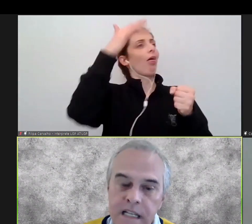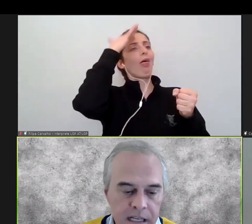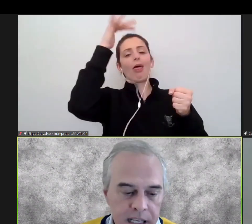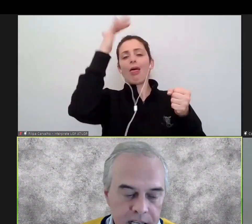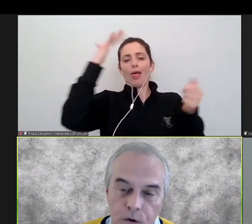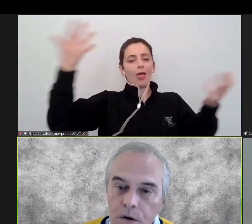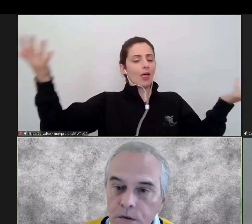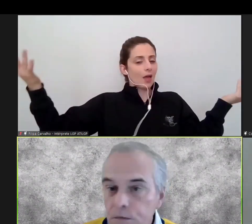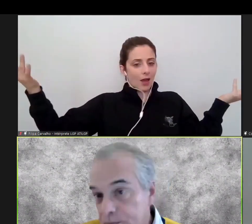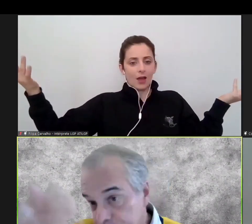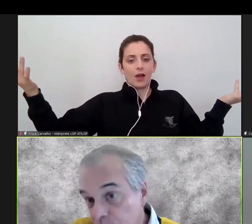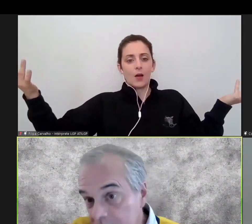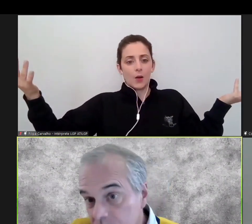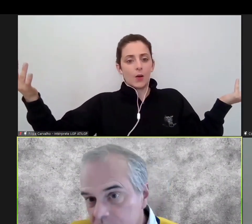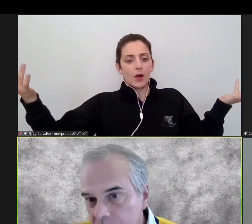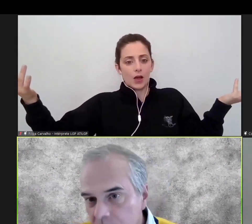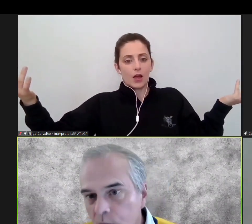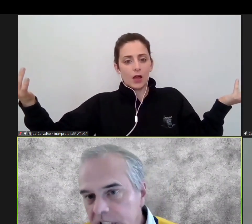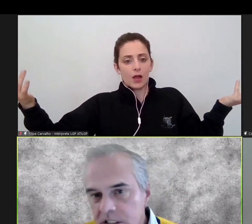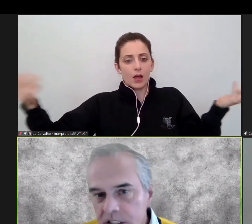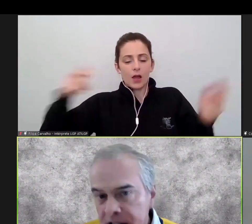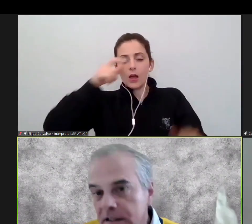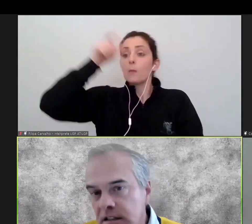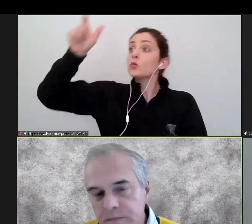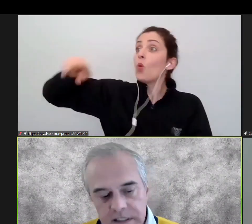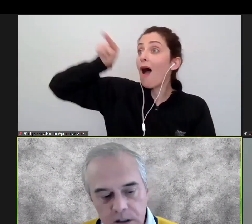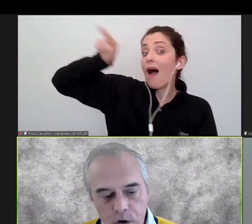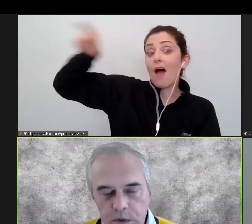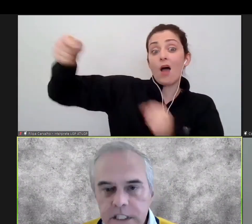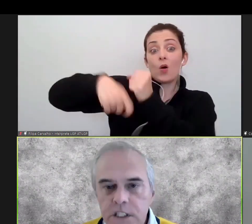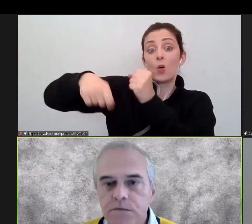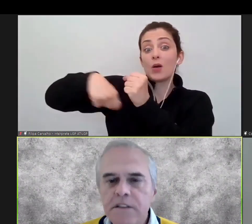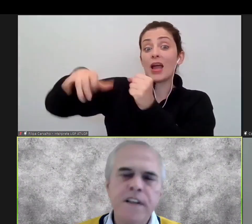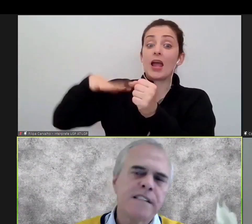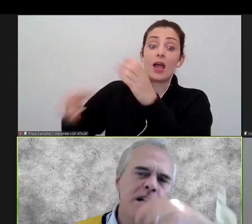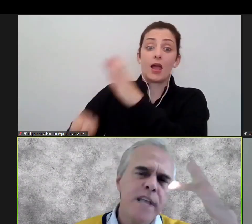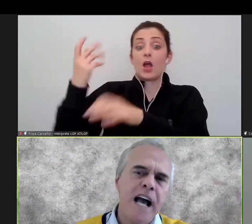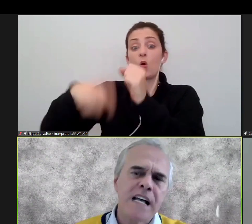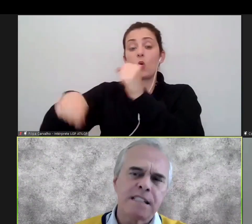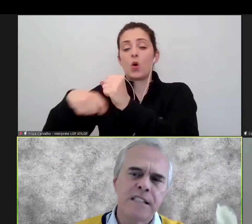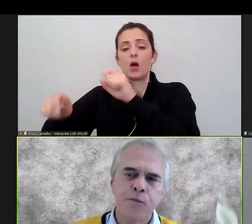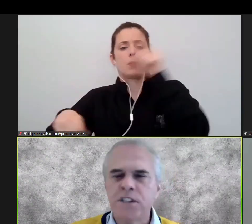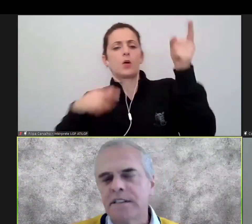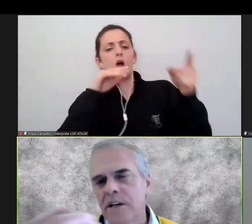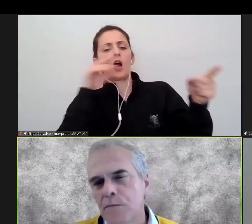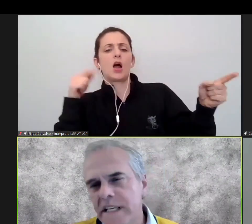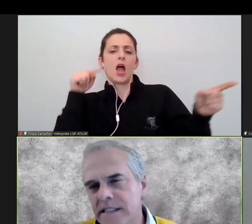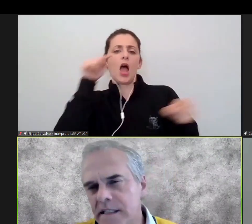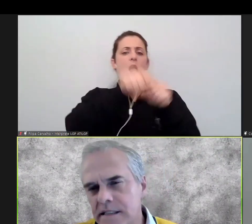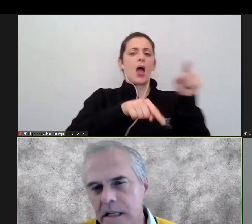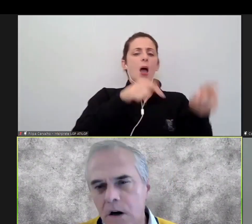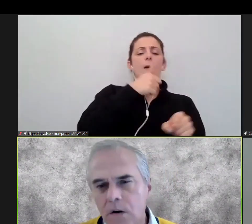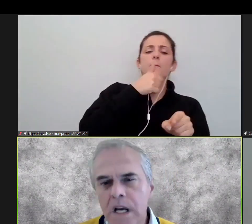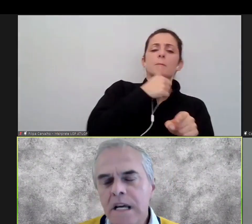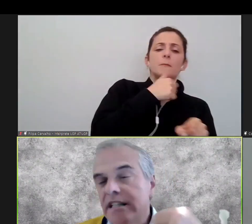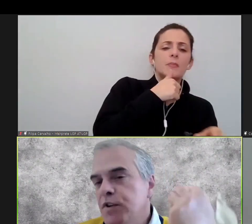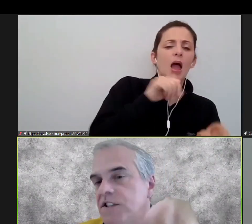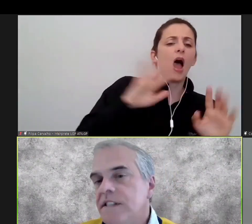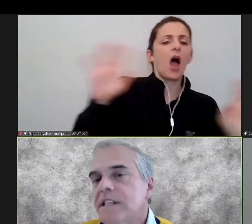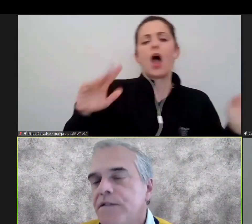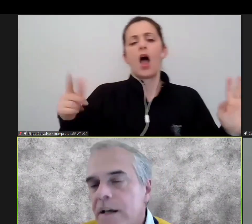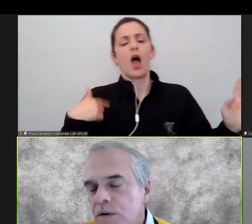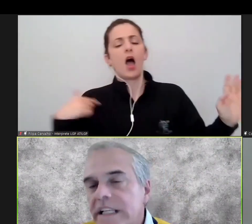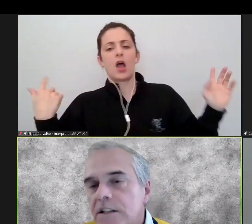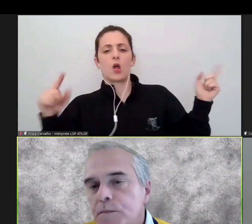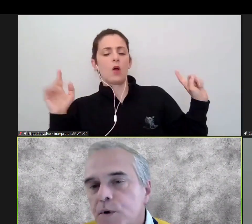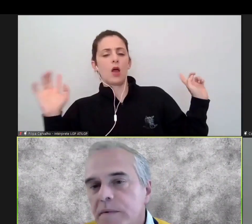assim, o fulano de tal é comunista, está tentando implantar o comunismo, aí vem as ameaças, depois diz que isso é uma exceção, e depois diz